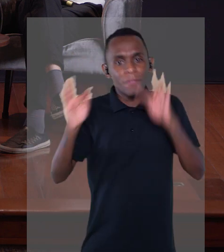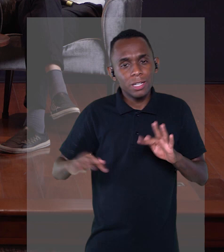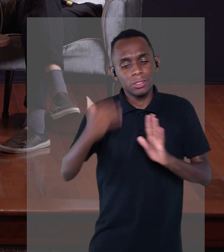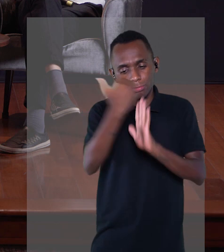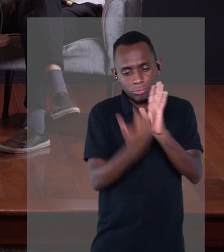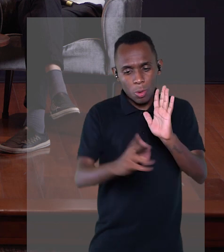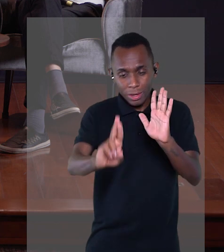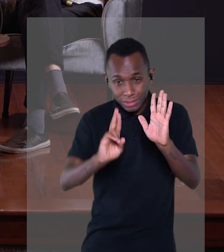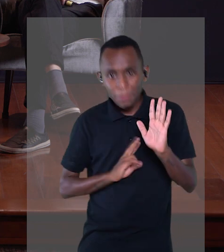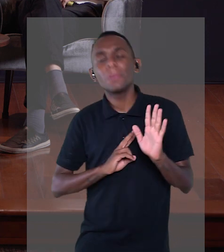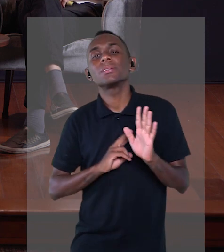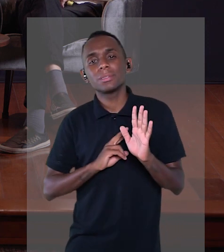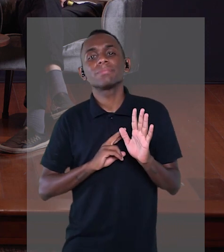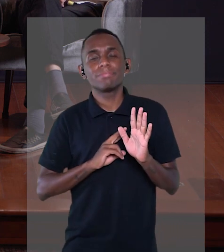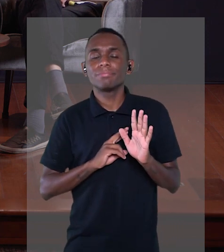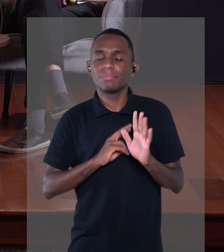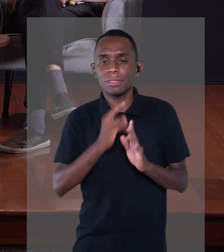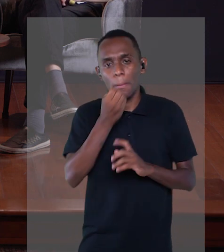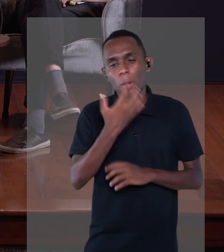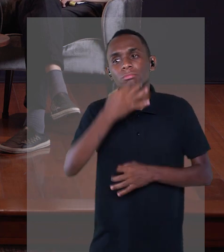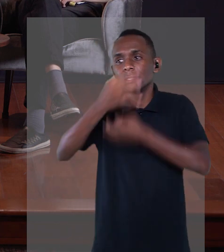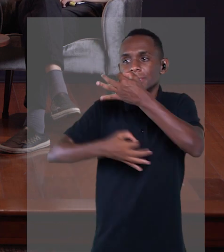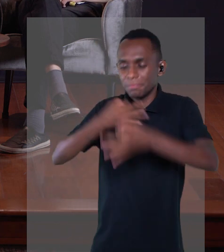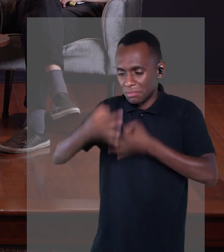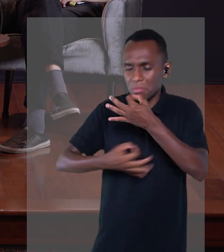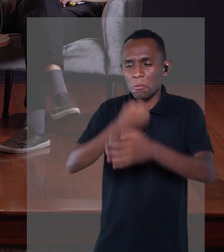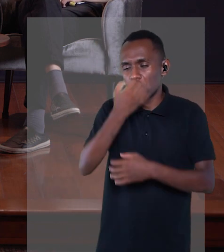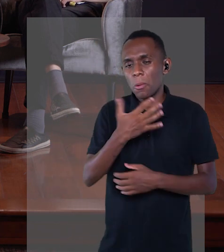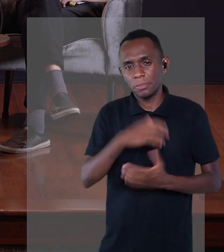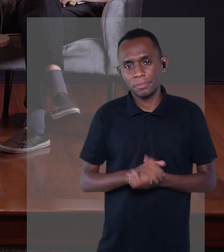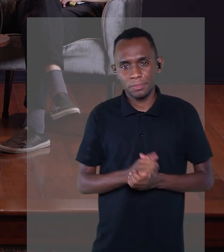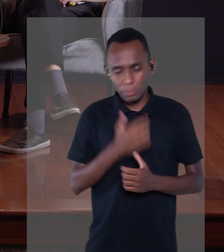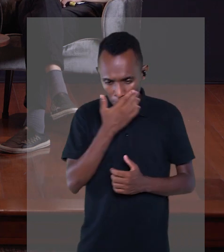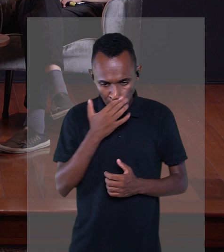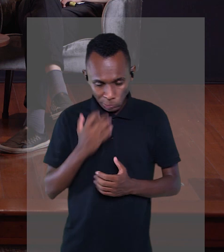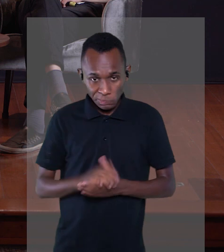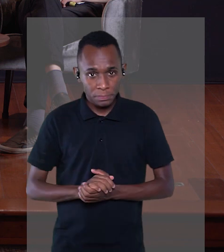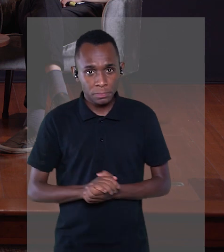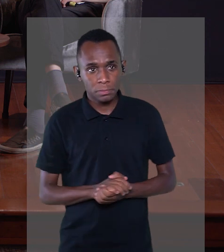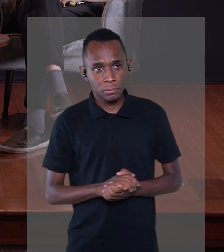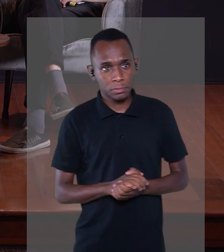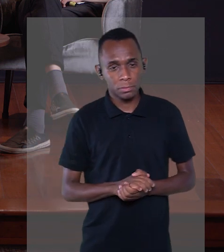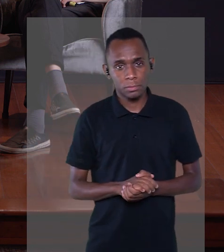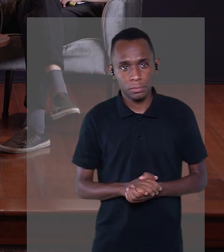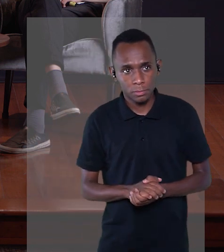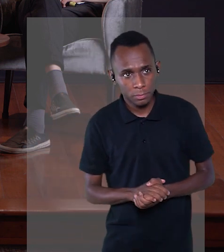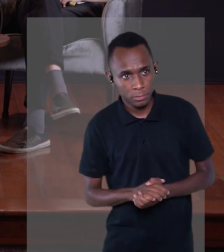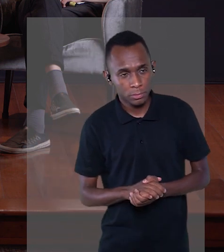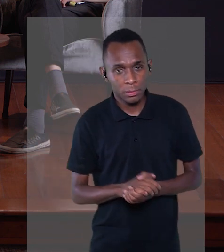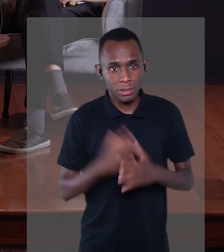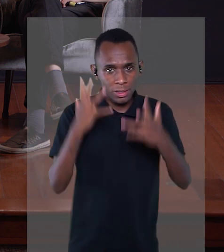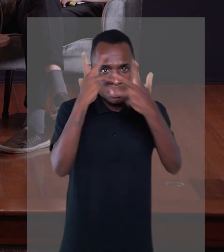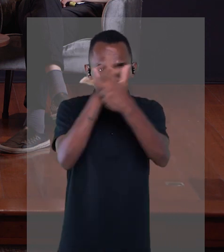e como eu tenho recebido, sabe, as opiniões de todo mundo, está muito bacana. Fazer, então, Vamos fazer